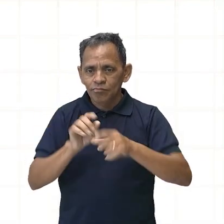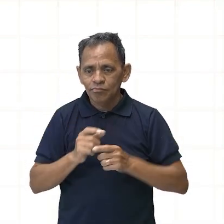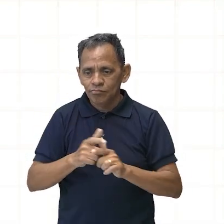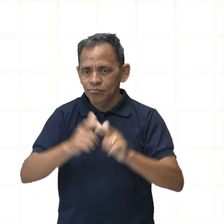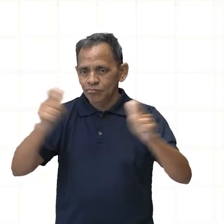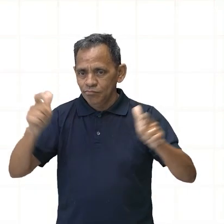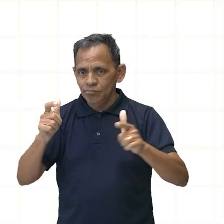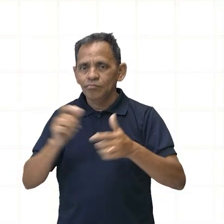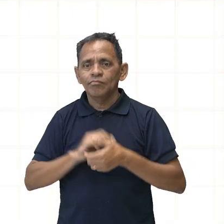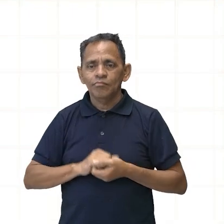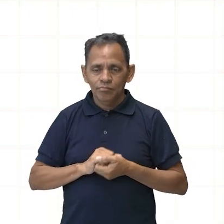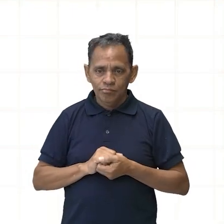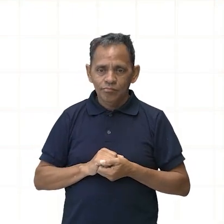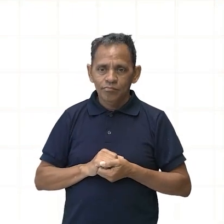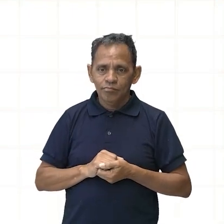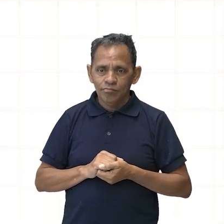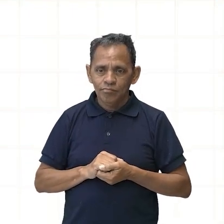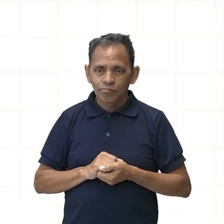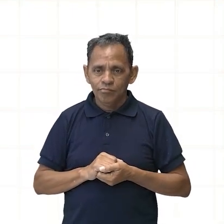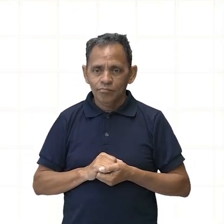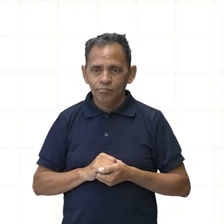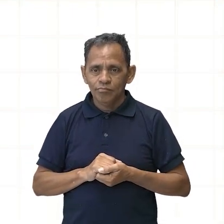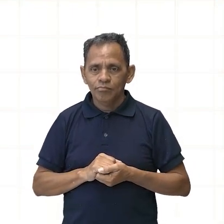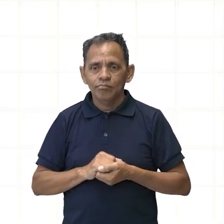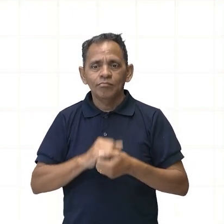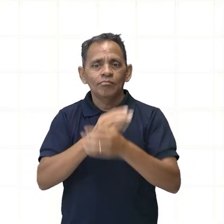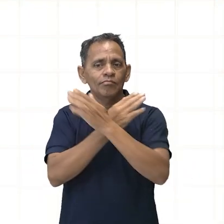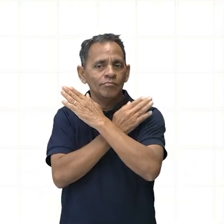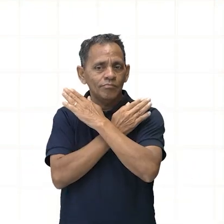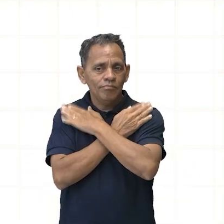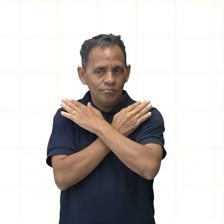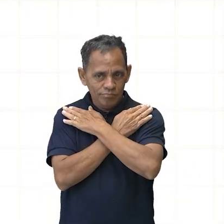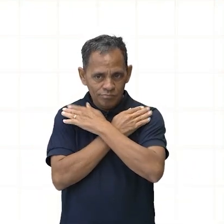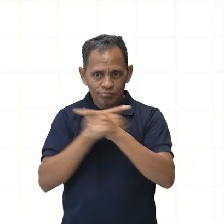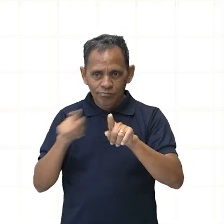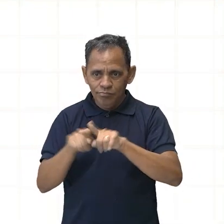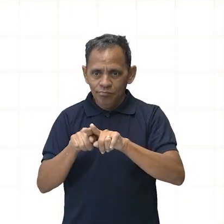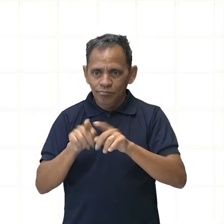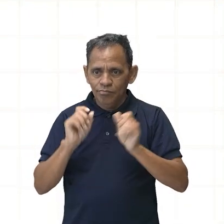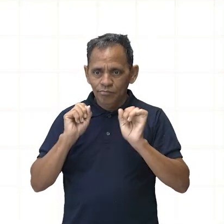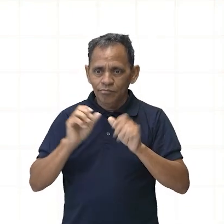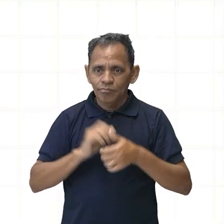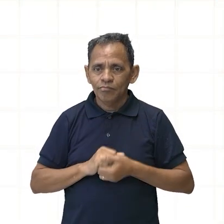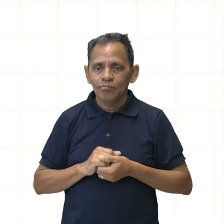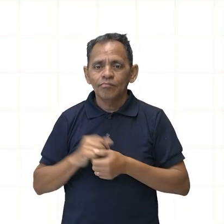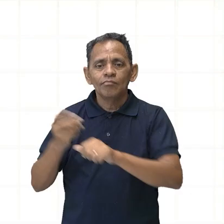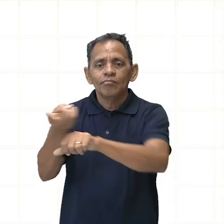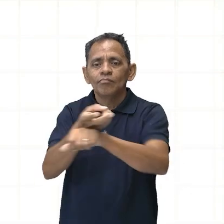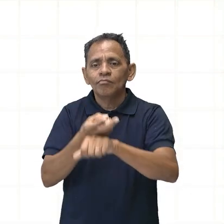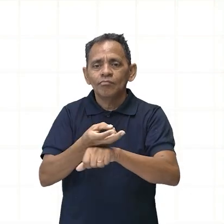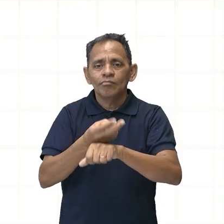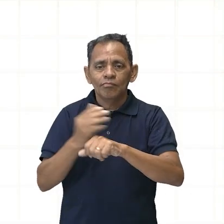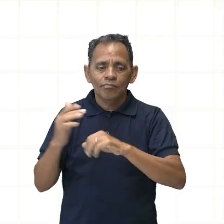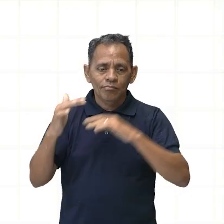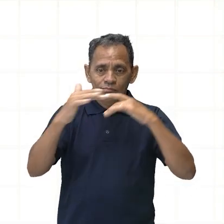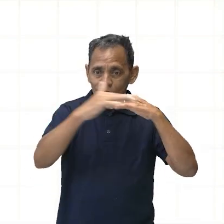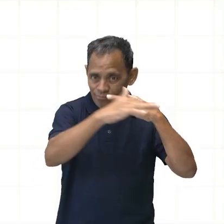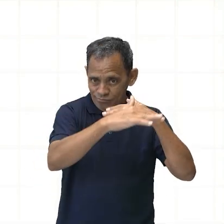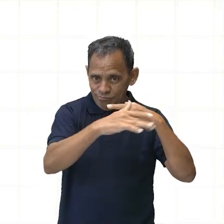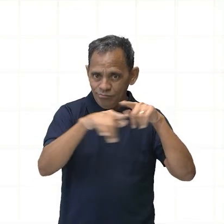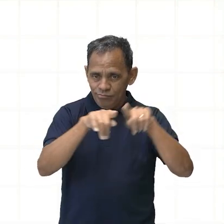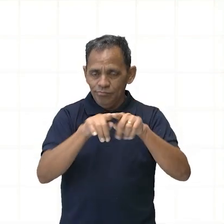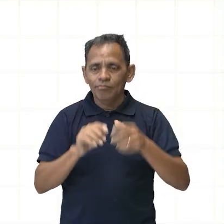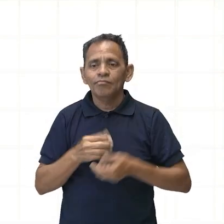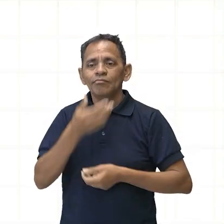e fez com que esse homem do campo fosse para a cidade em busca ali de melhores condições de vida, de uma forma geral, né?